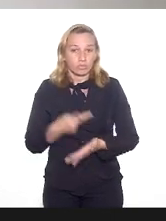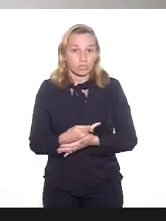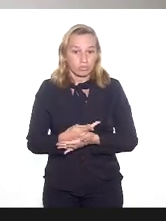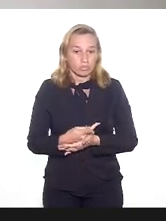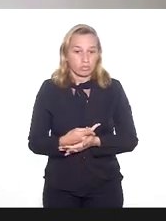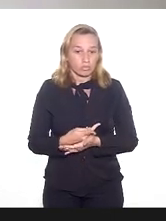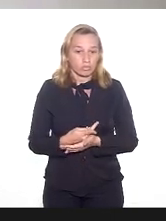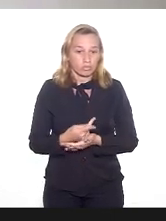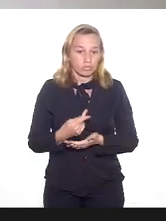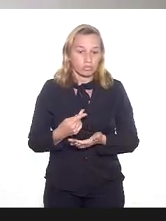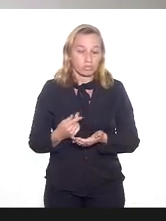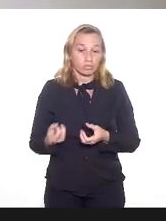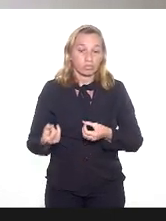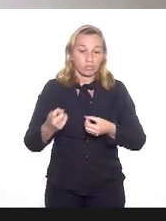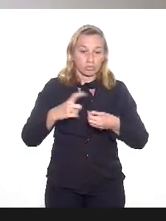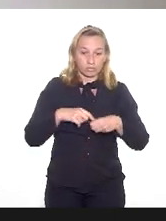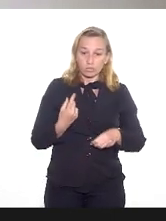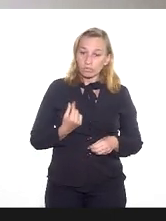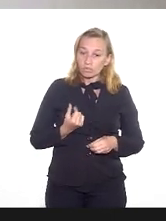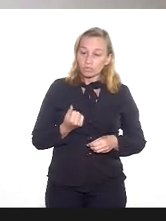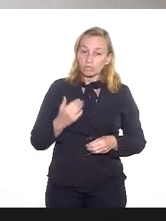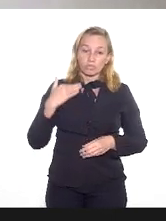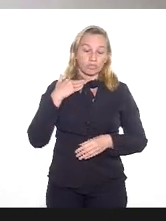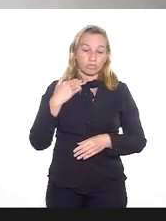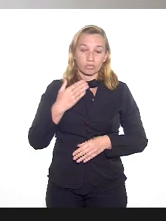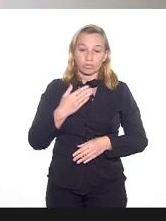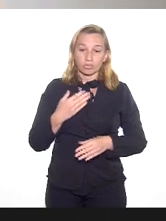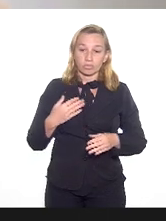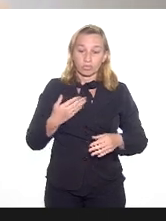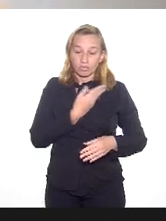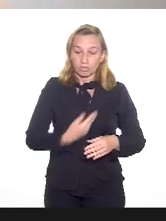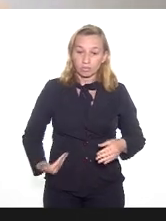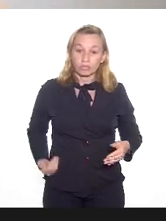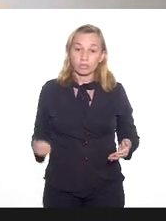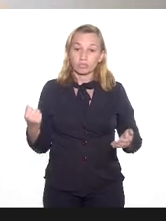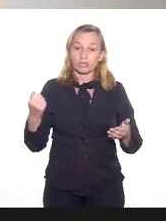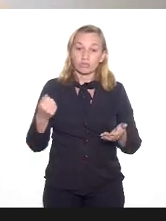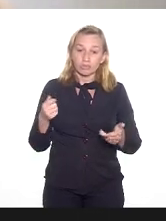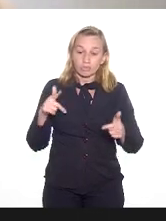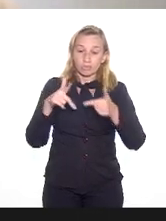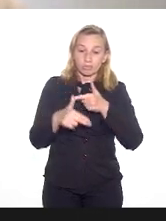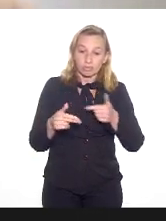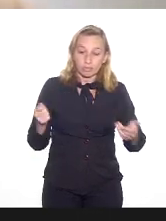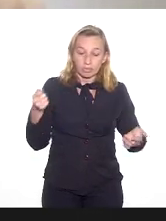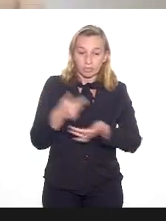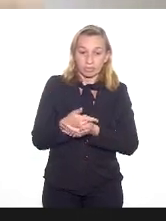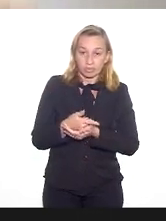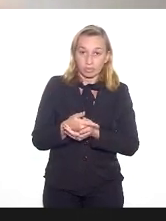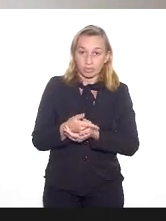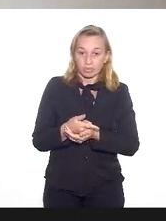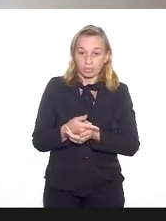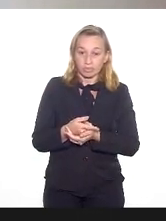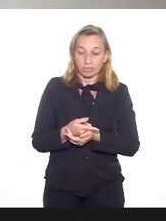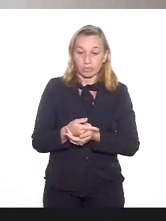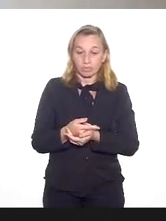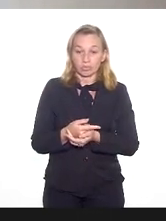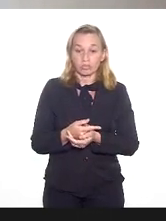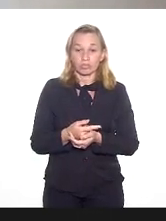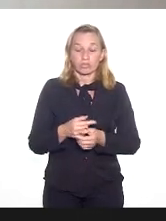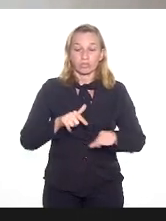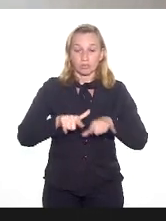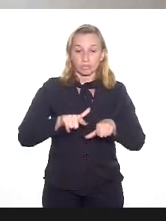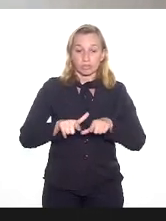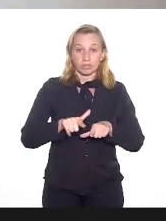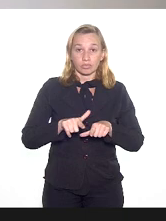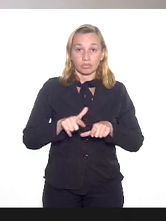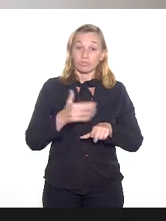ressarcindo os cofres públicos e interrompendo pagamentos que seguem em curso para esta instituição. Ou seja, a gente recomenda